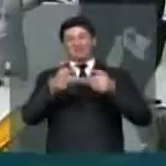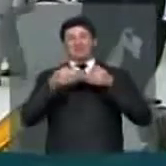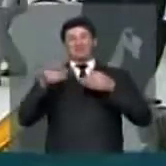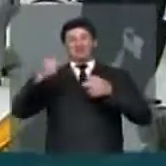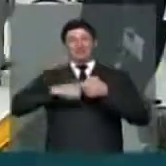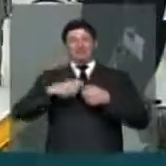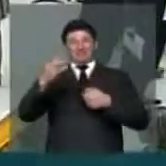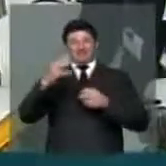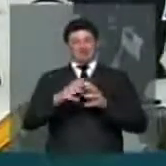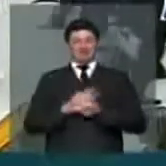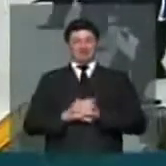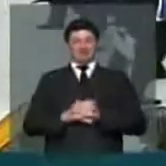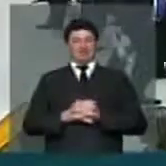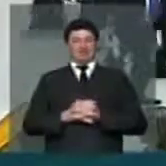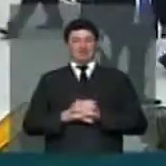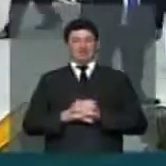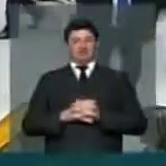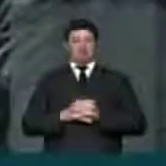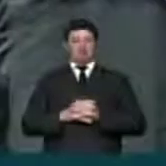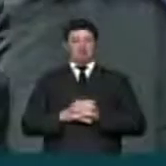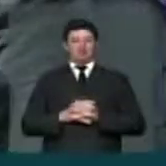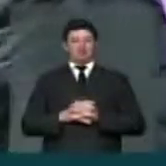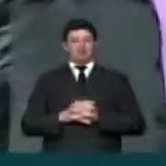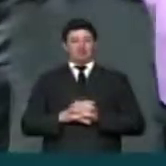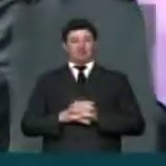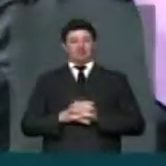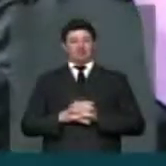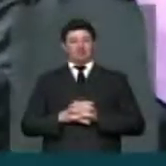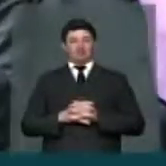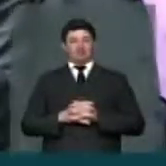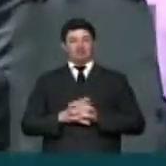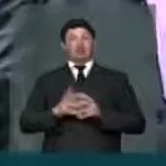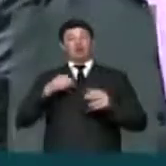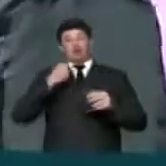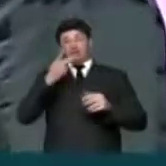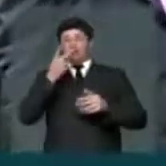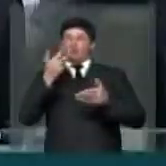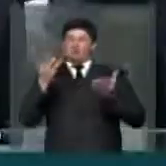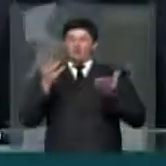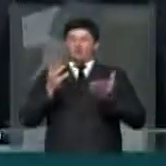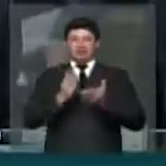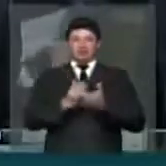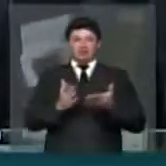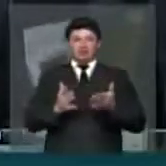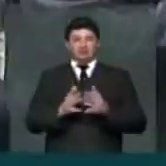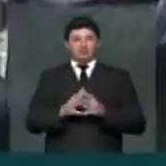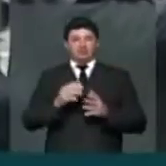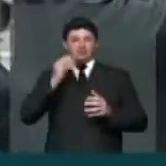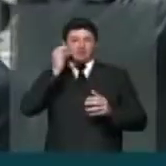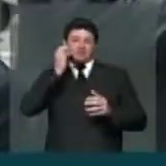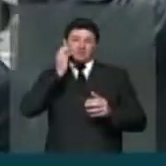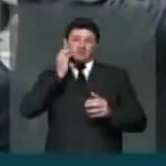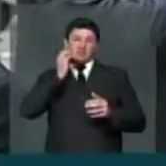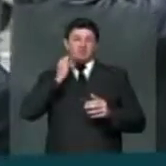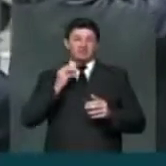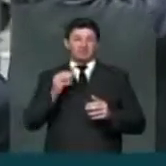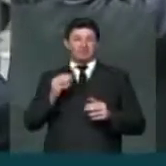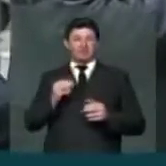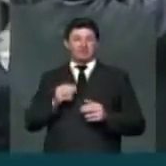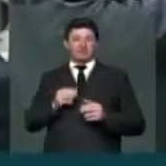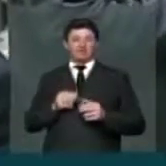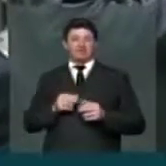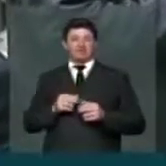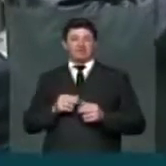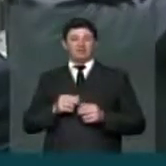Como líder, deputado Domingos Fábio. Presidente, eu estava no meio da minha fala. Desculpa, deputado. Sendo até ouvido